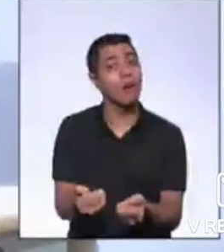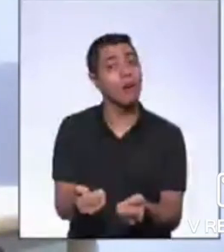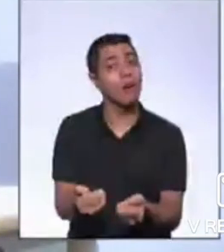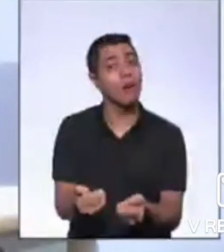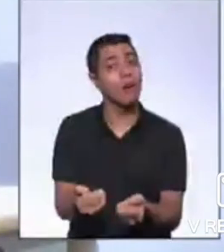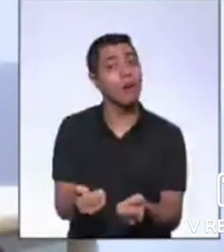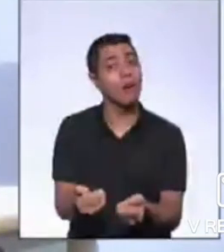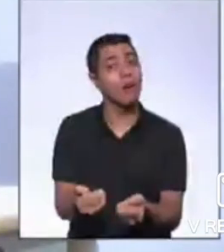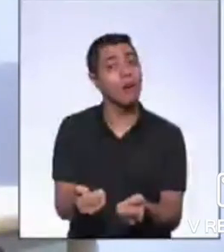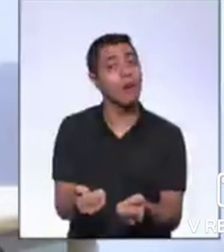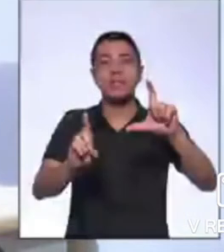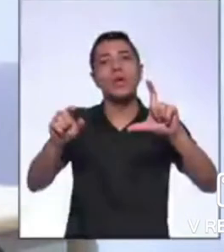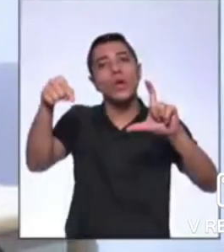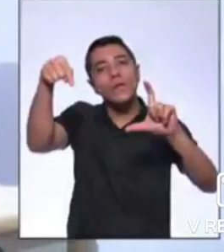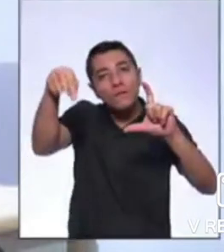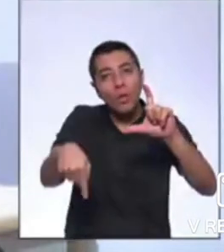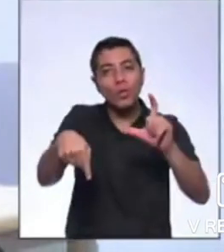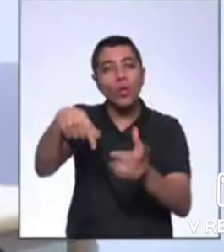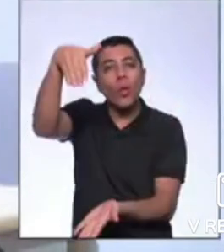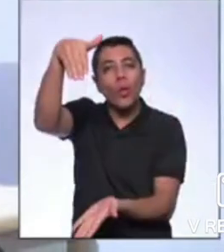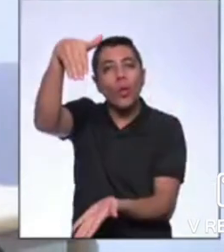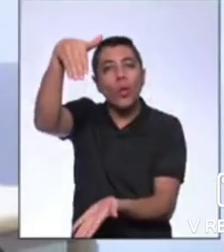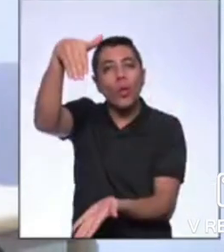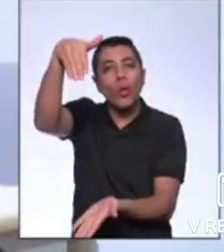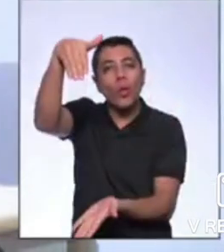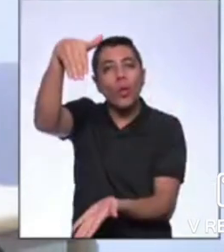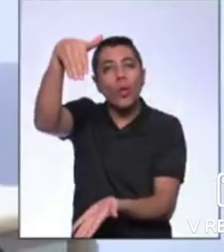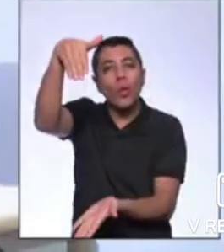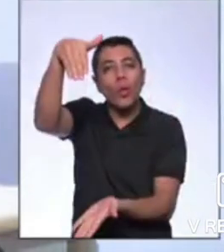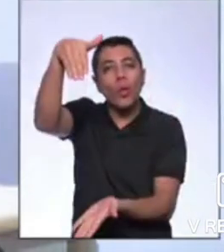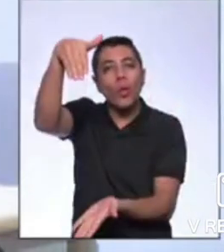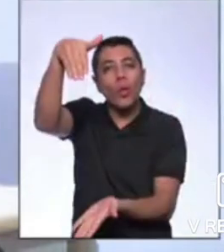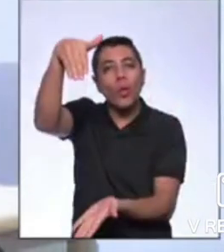qual é esse depósito, né, no tanque? É o processo. Tá tirando aqui. Não,